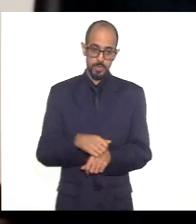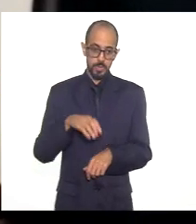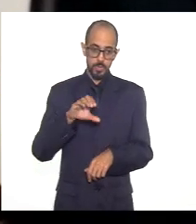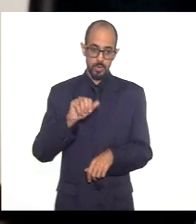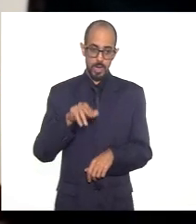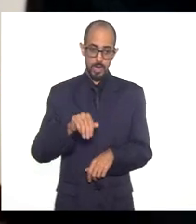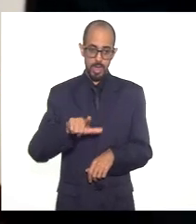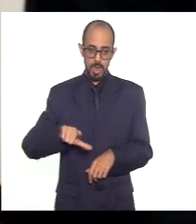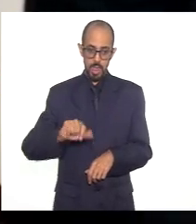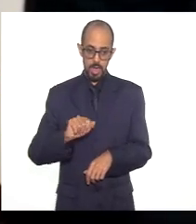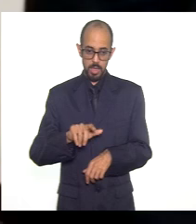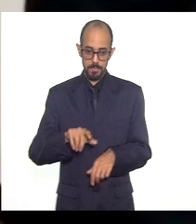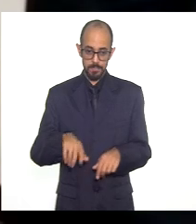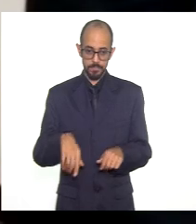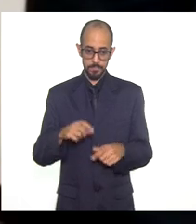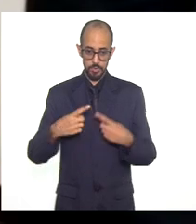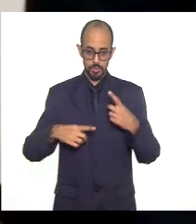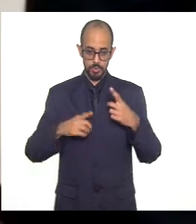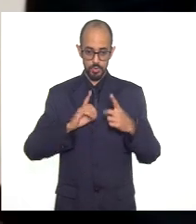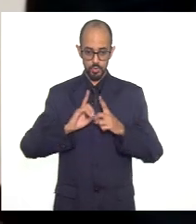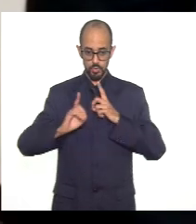Canella. Em discussão.